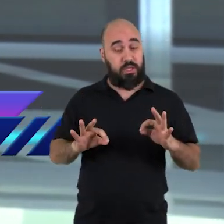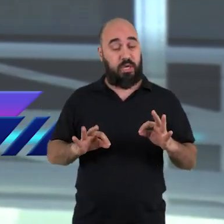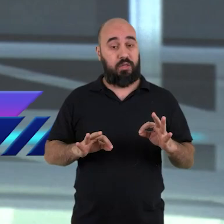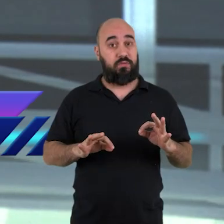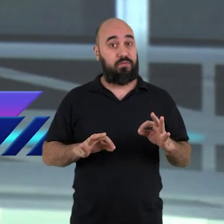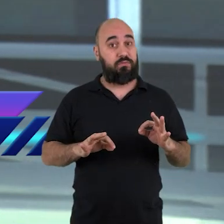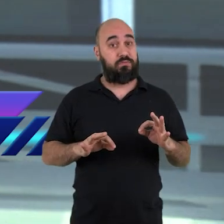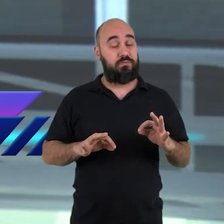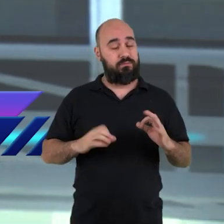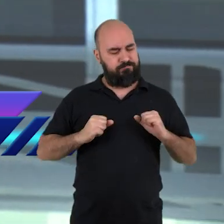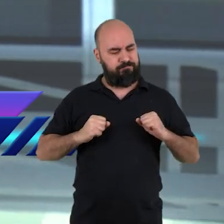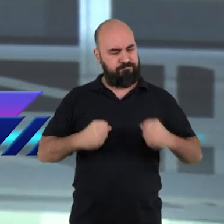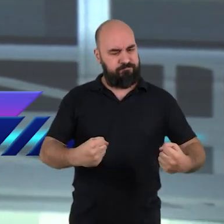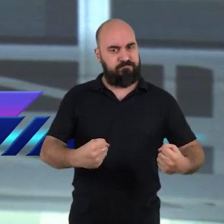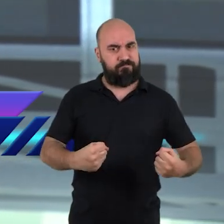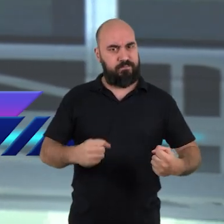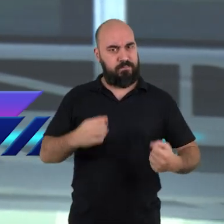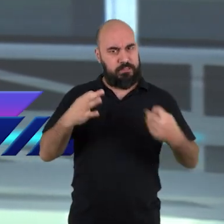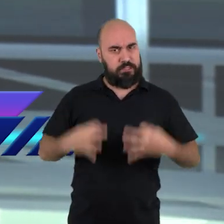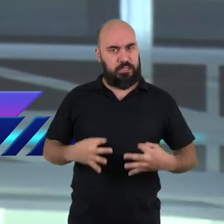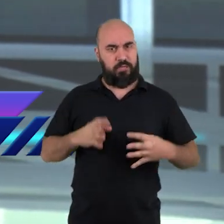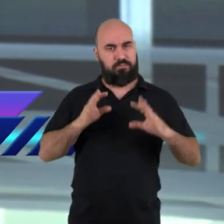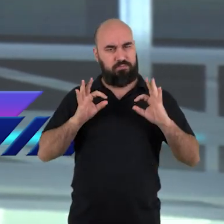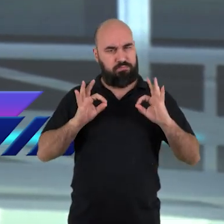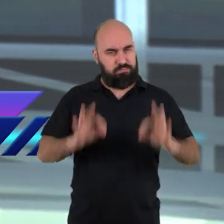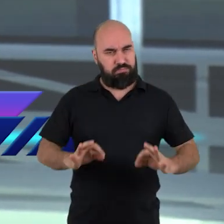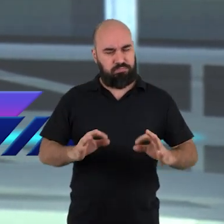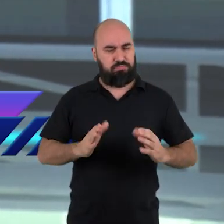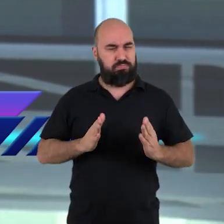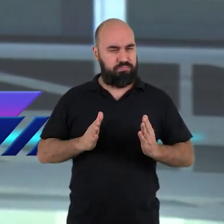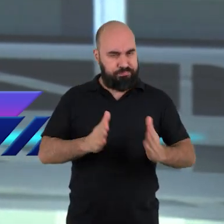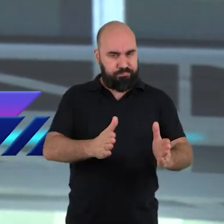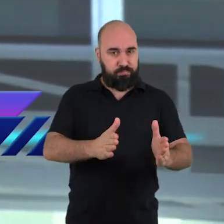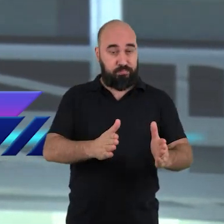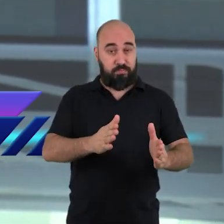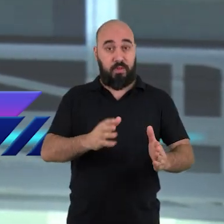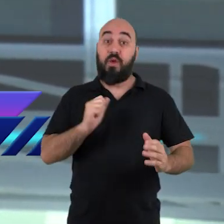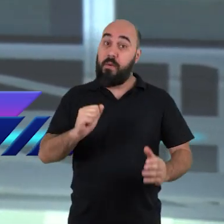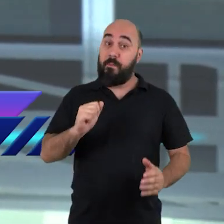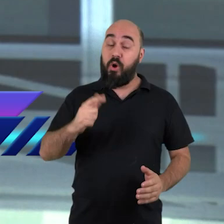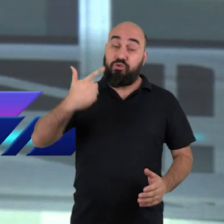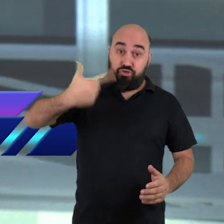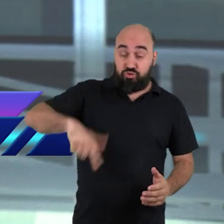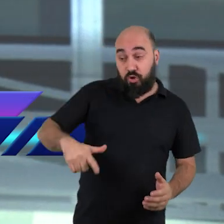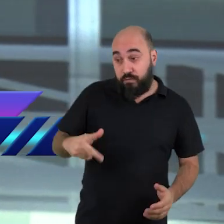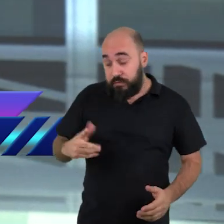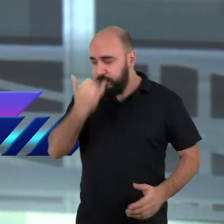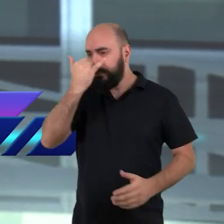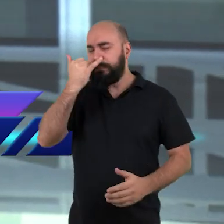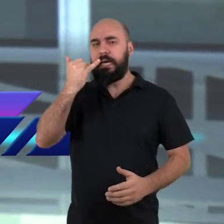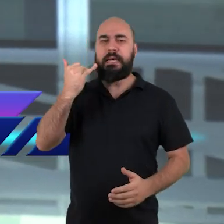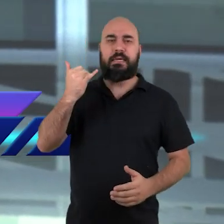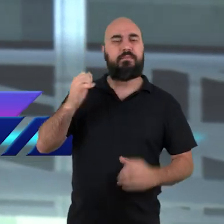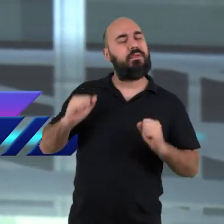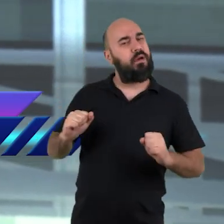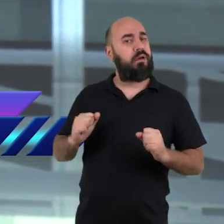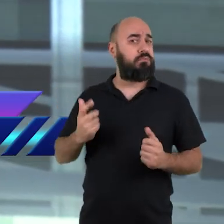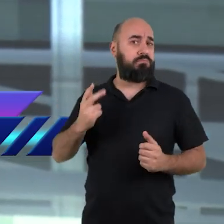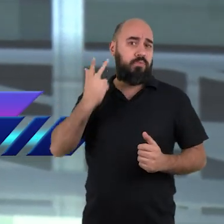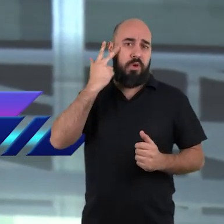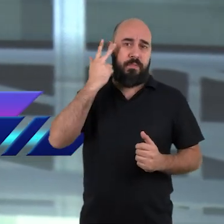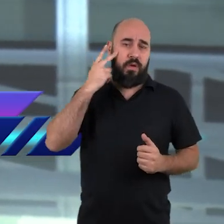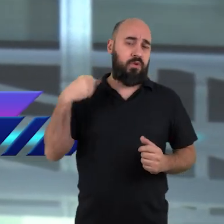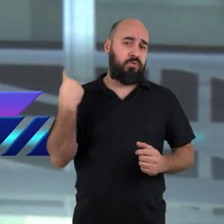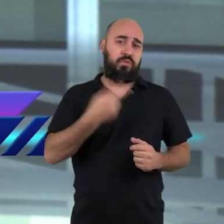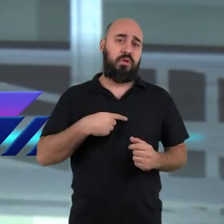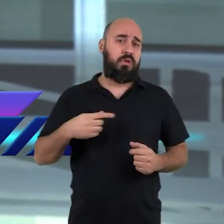repetir, para não cair de novo. Pode o ser humano cair em um pecado que já se arrependeu? Claro que pode, porque nós somos